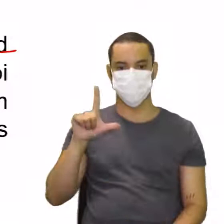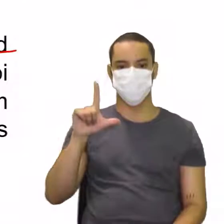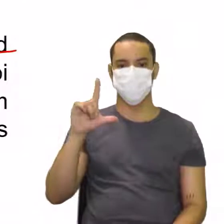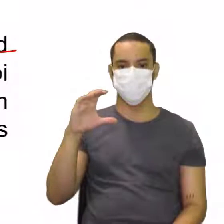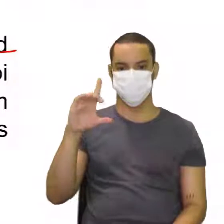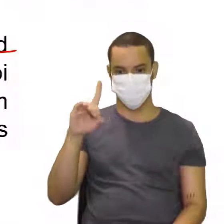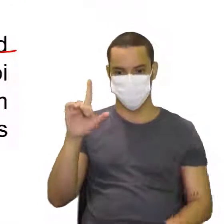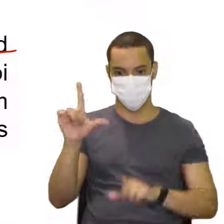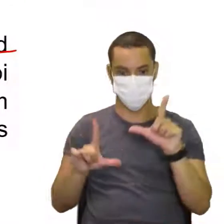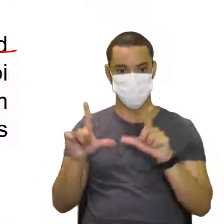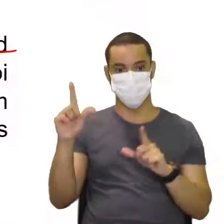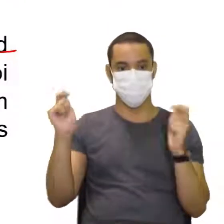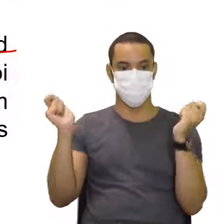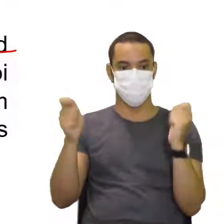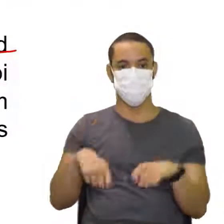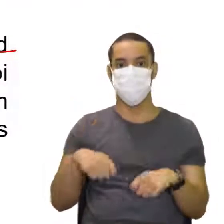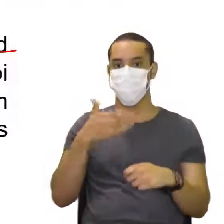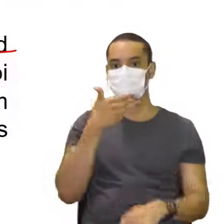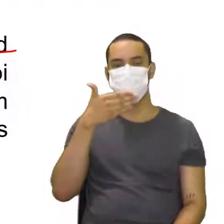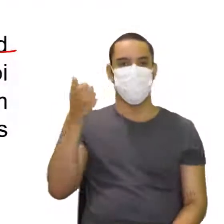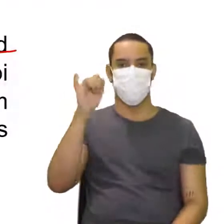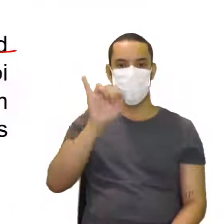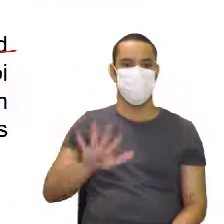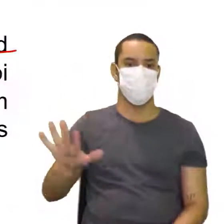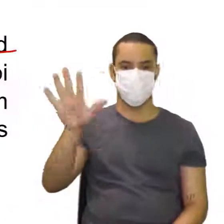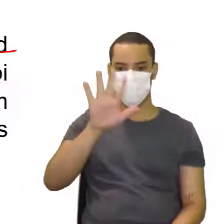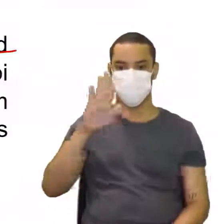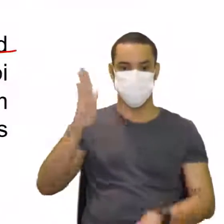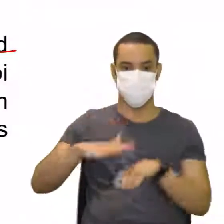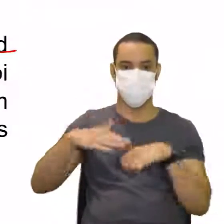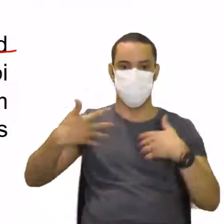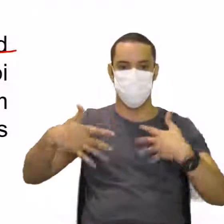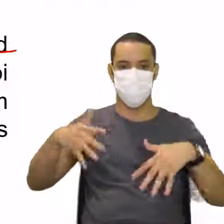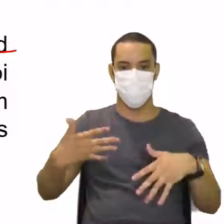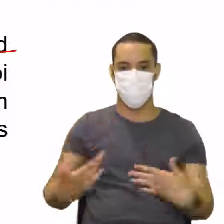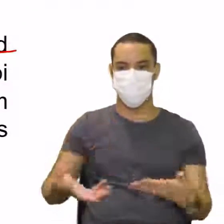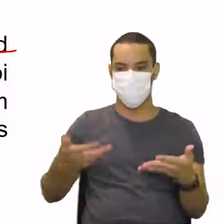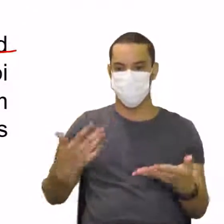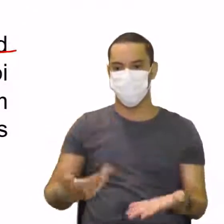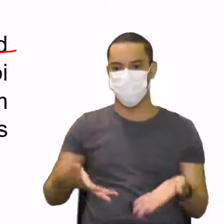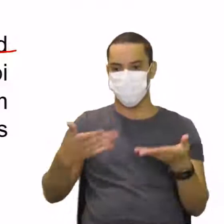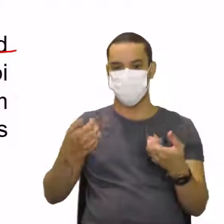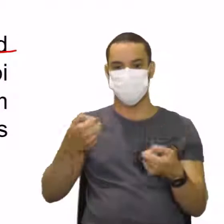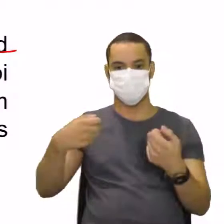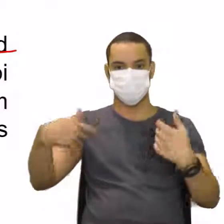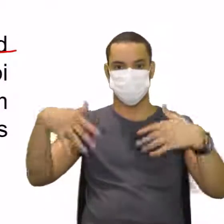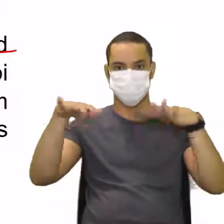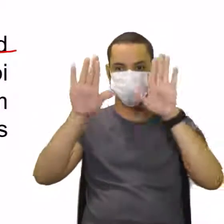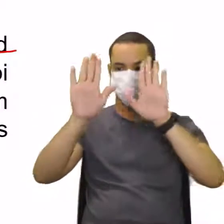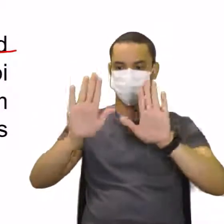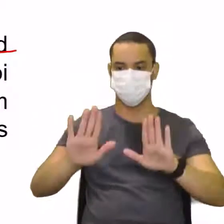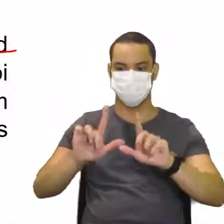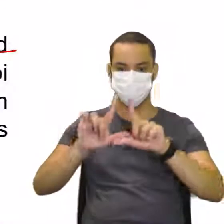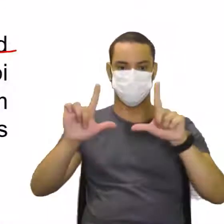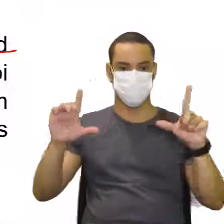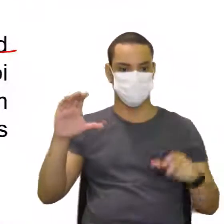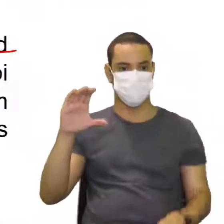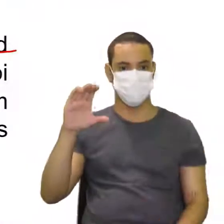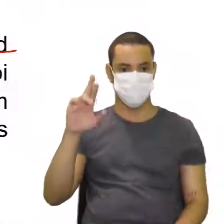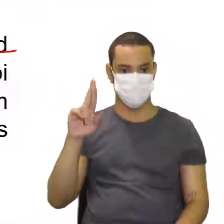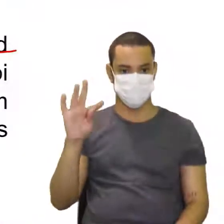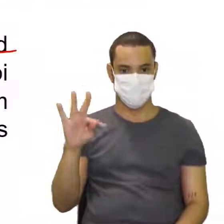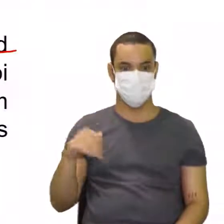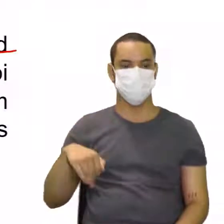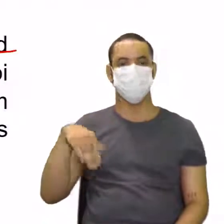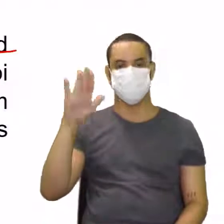LCD proporcionavam melhores imagens e eram mais leves que as TVs CRT, ok?